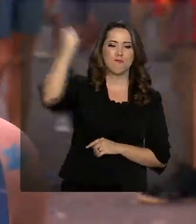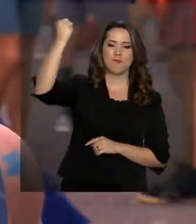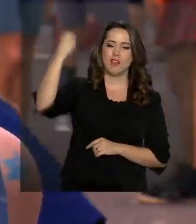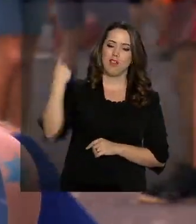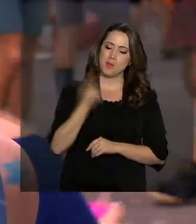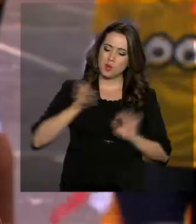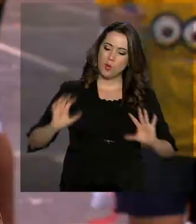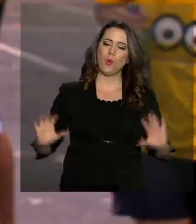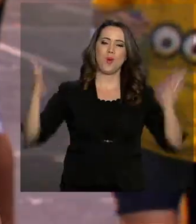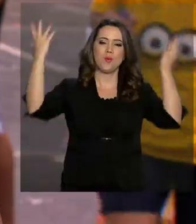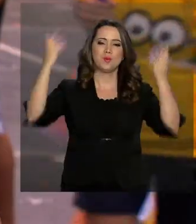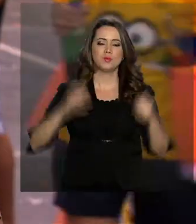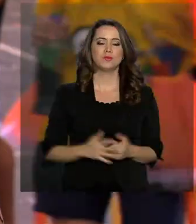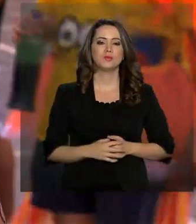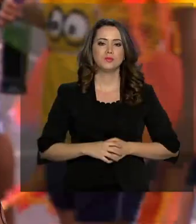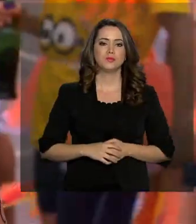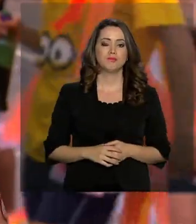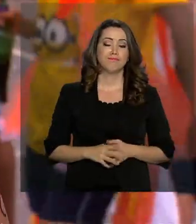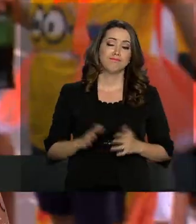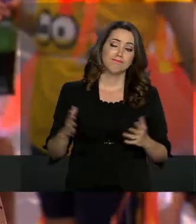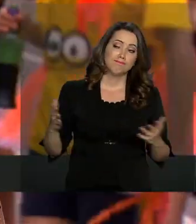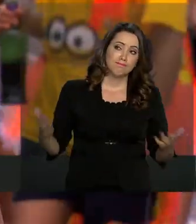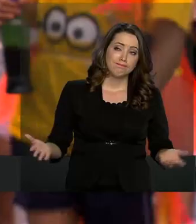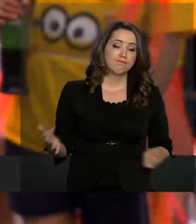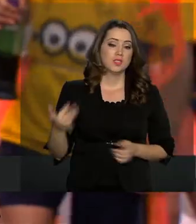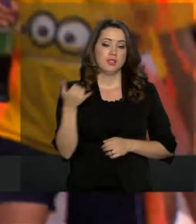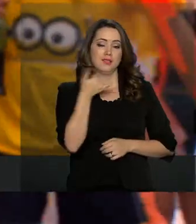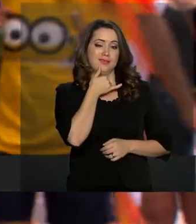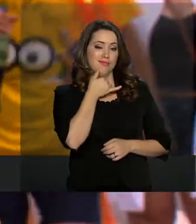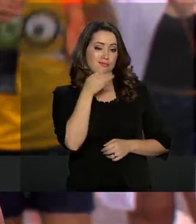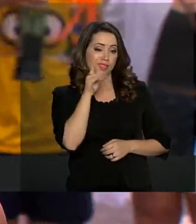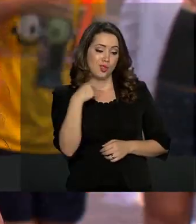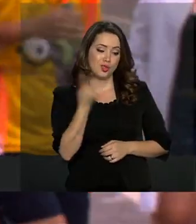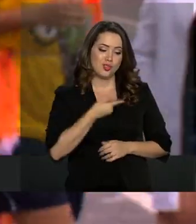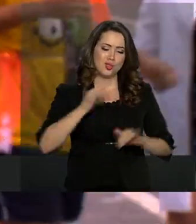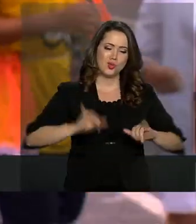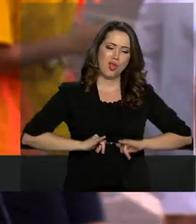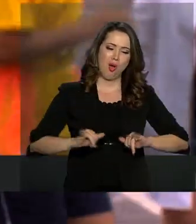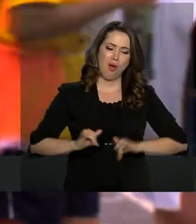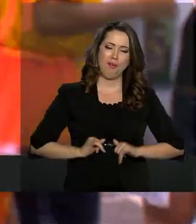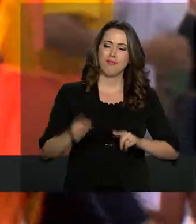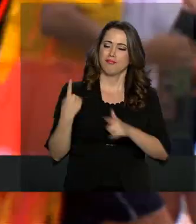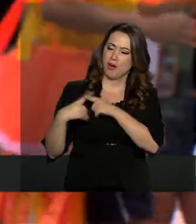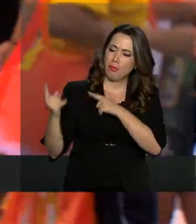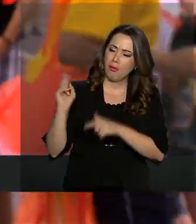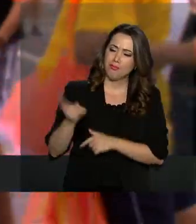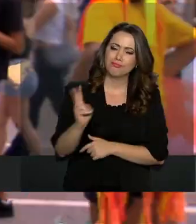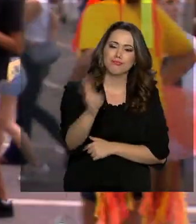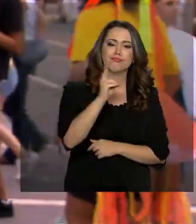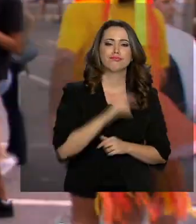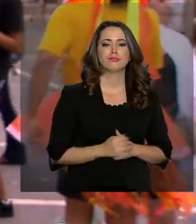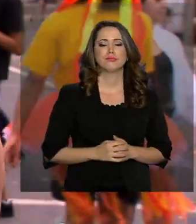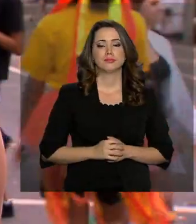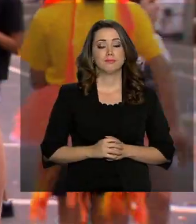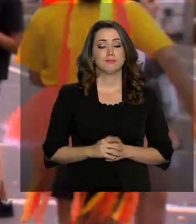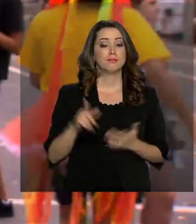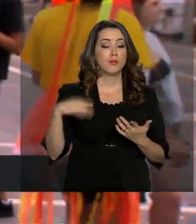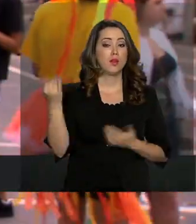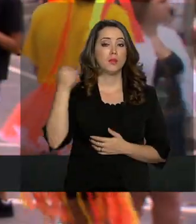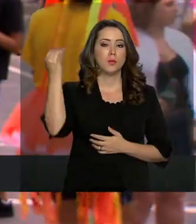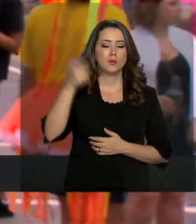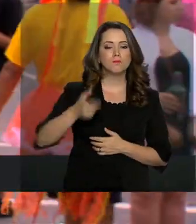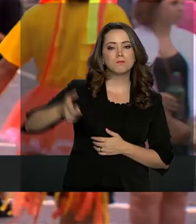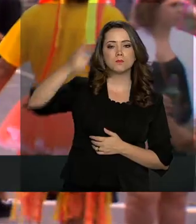que a gente tem que comemorar. Infelizmente, a gente sofre esse tipo de importunação em todos os lugares. Acho que é importante